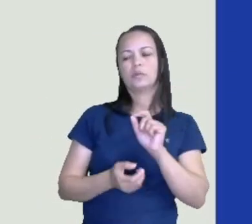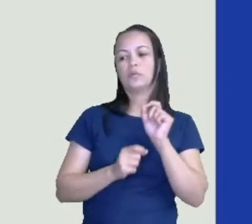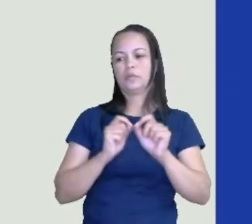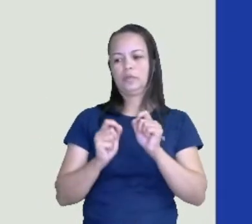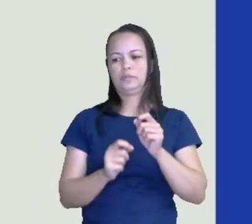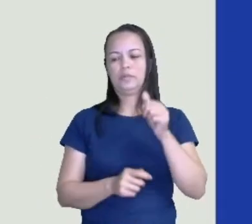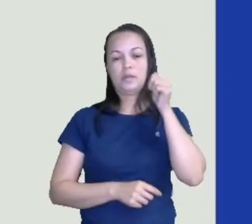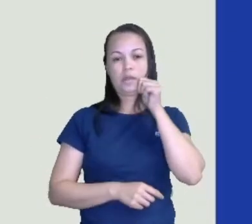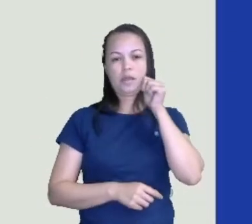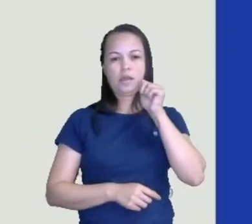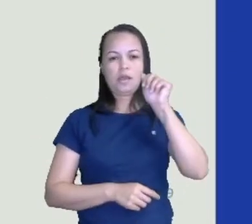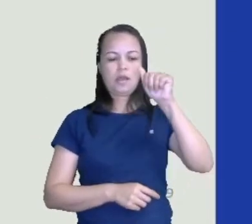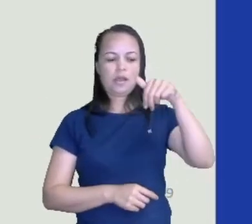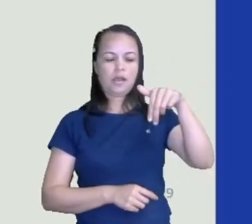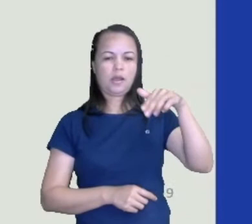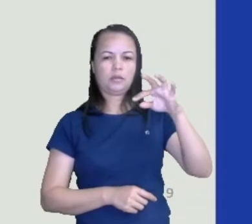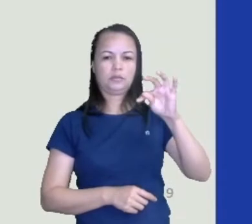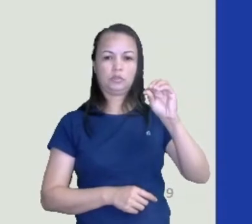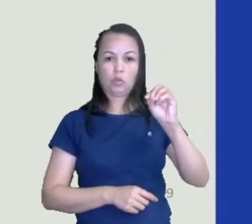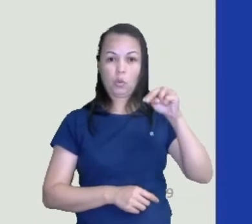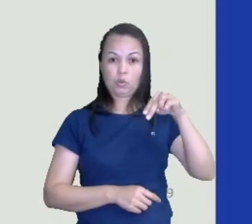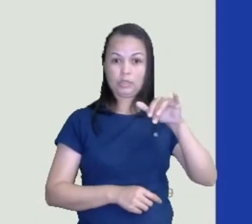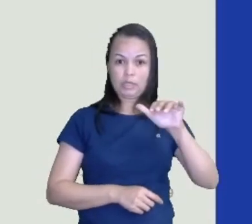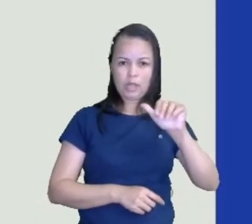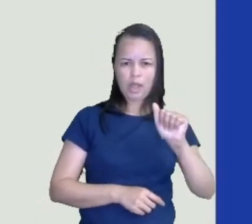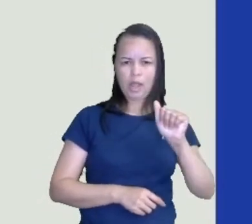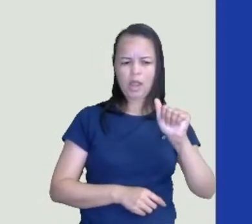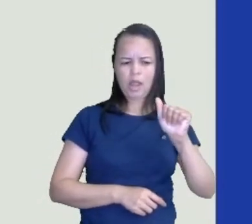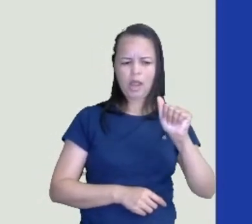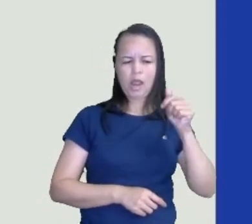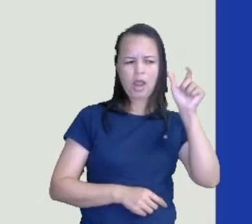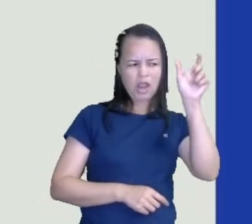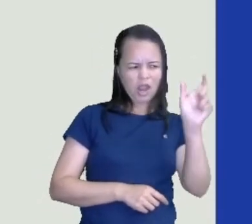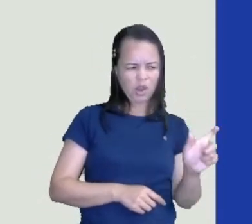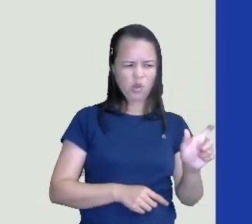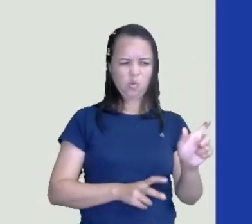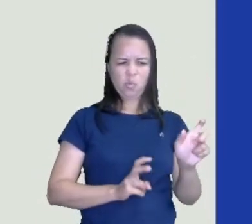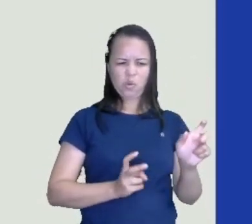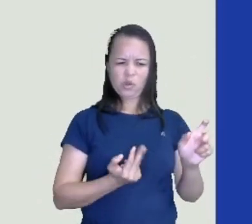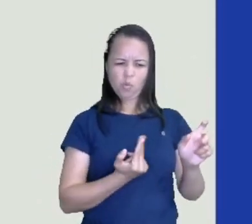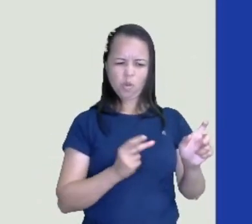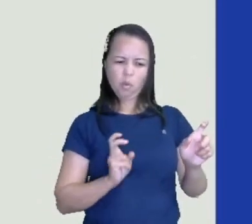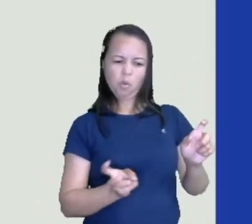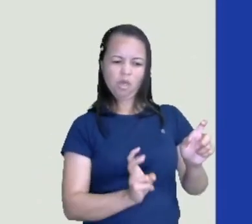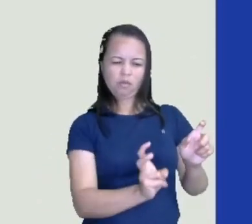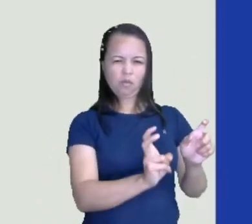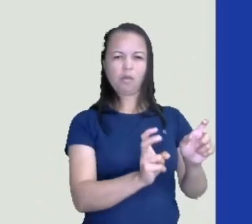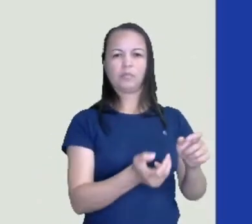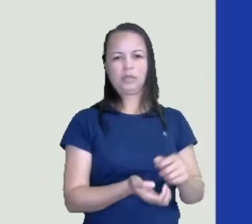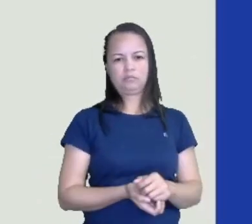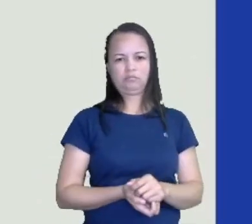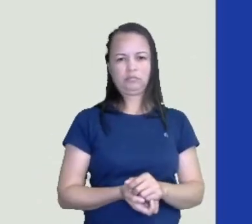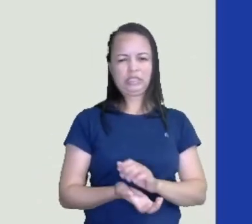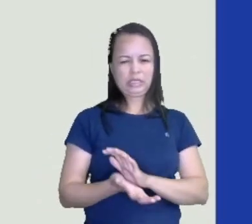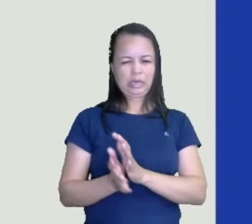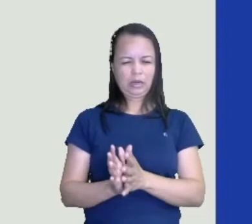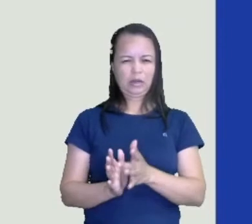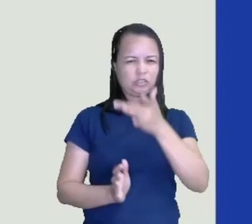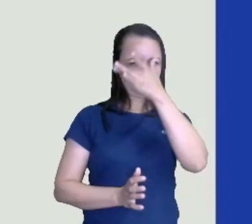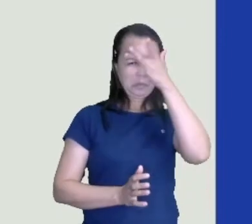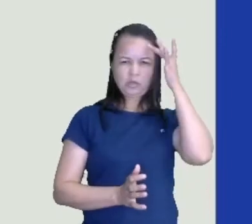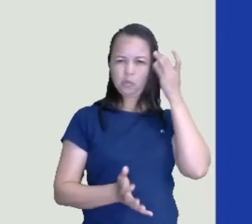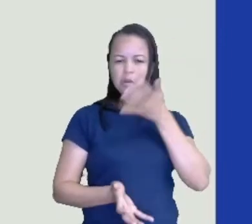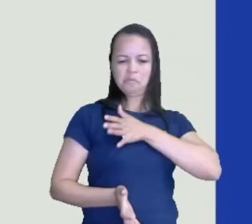aqui cobra quer dizer uma pessoa desagradável, que adota condutas pouco